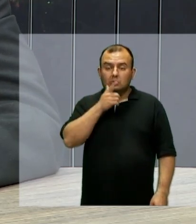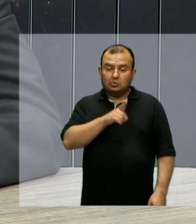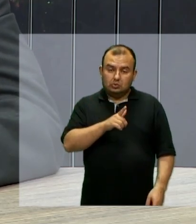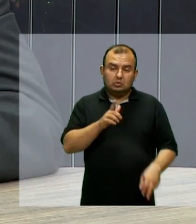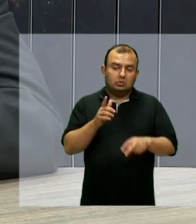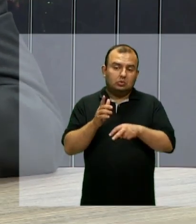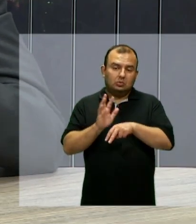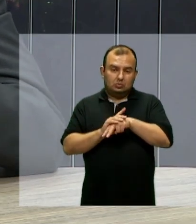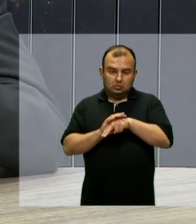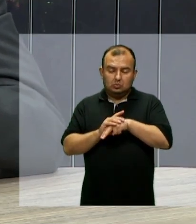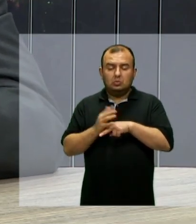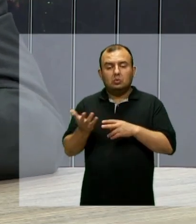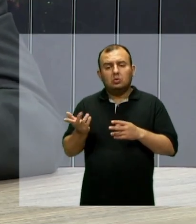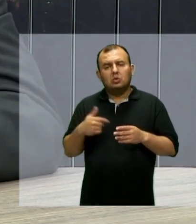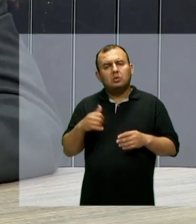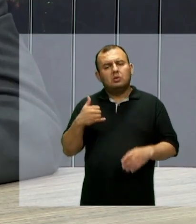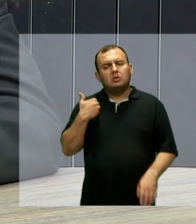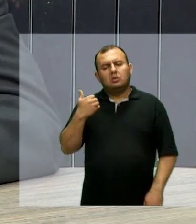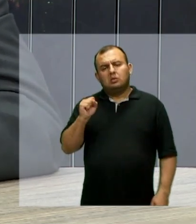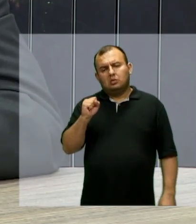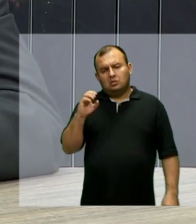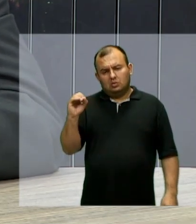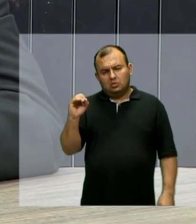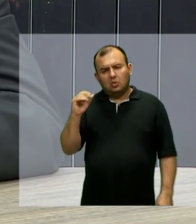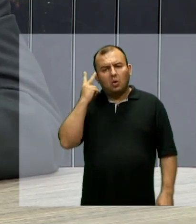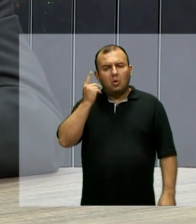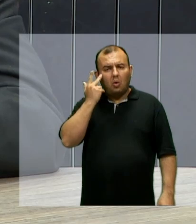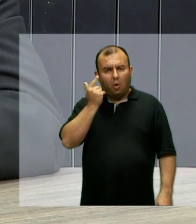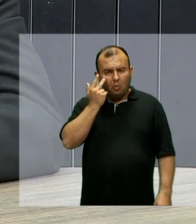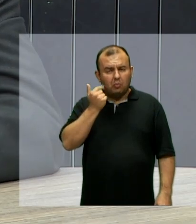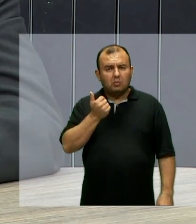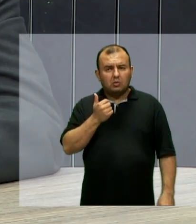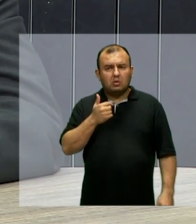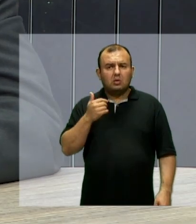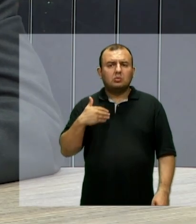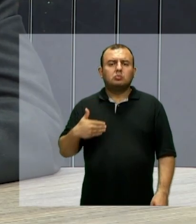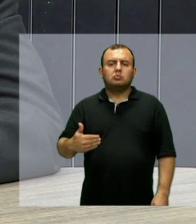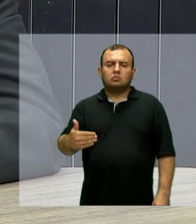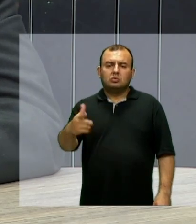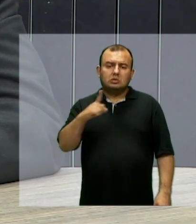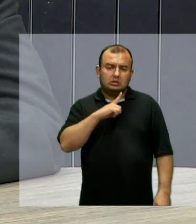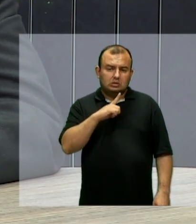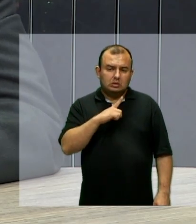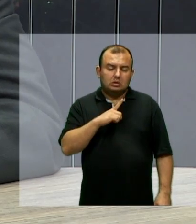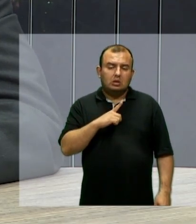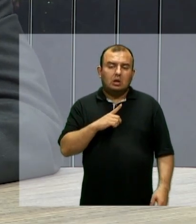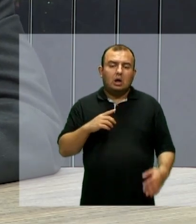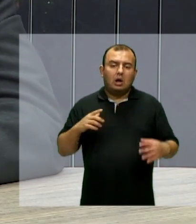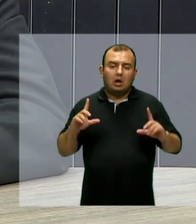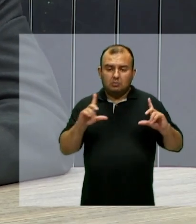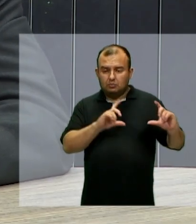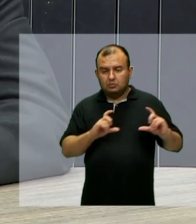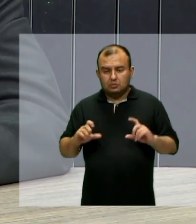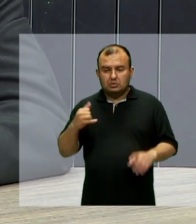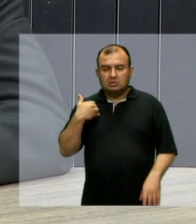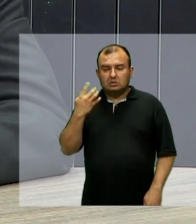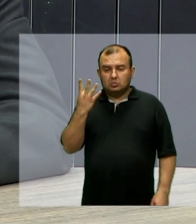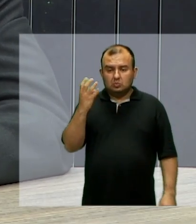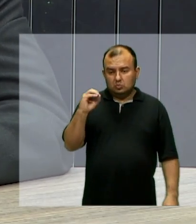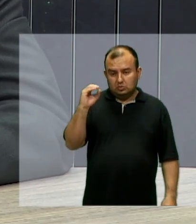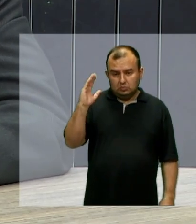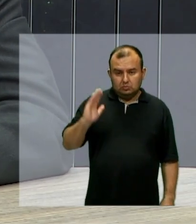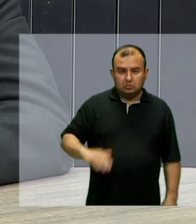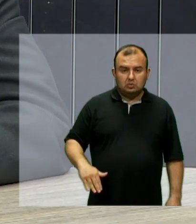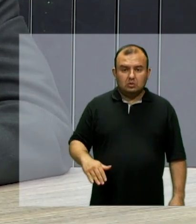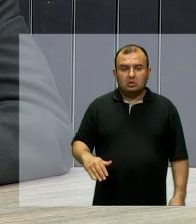têm, mas assim, acima de 80 anos é comum a gente operar, mas é uma coisa bem frequente. Então, a mamografia, abaixo dos 40 anos,